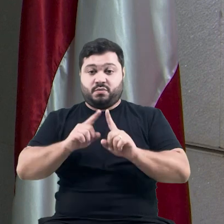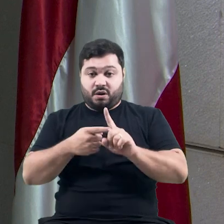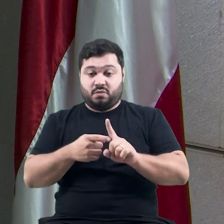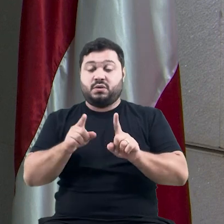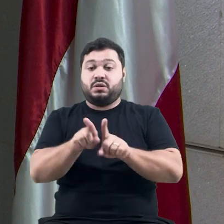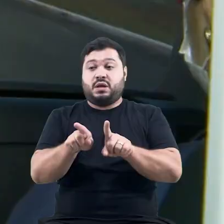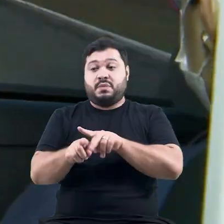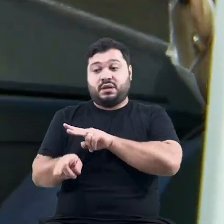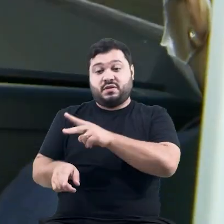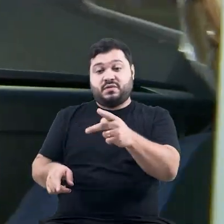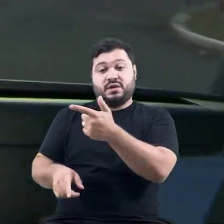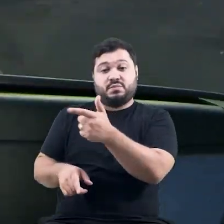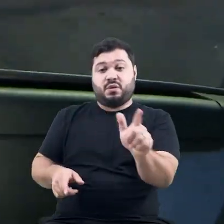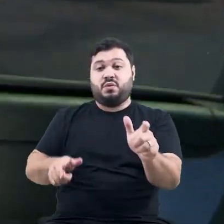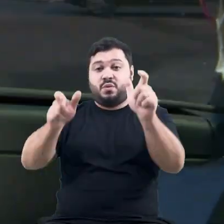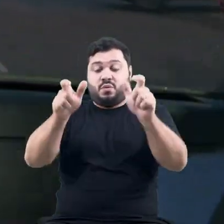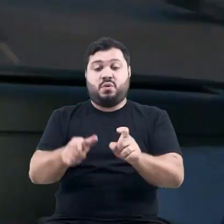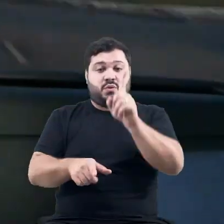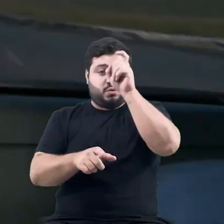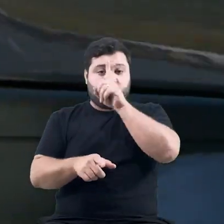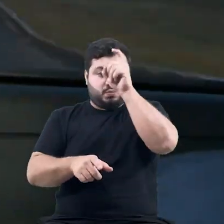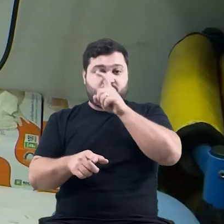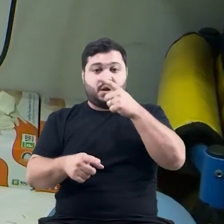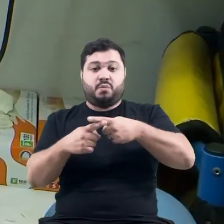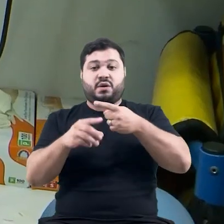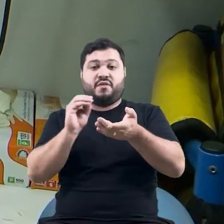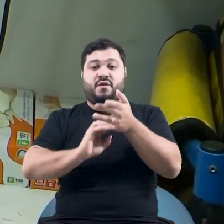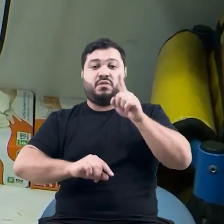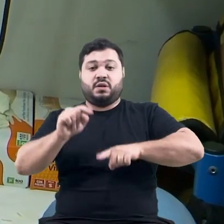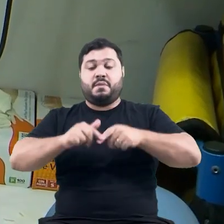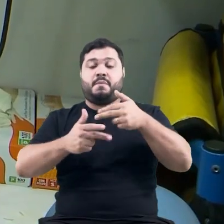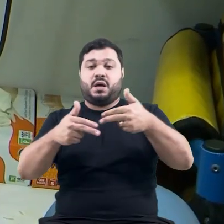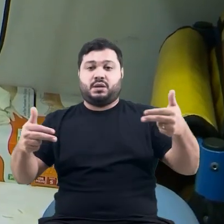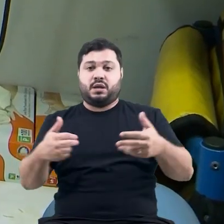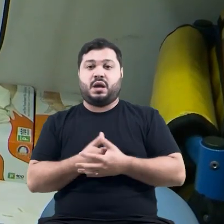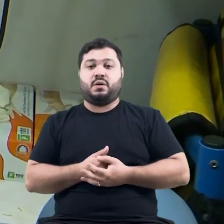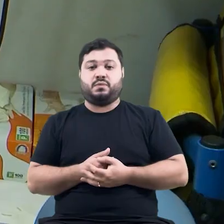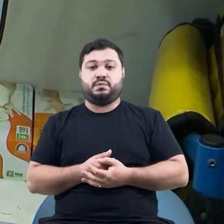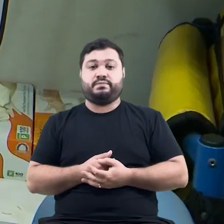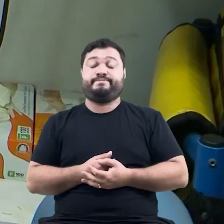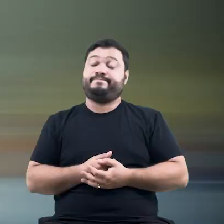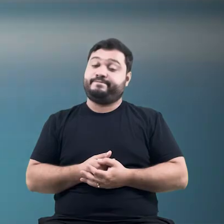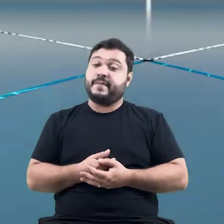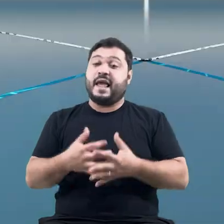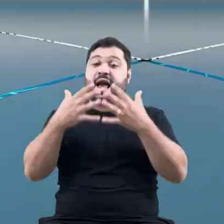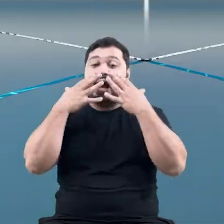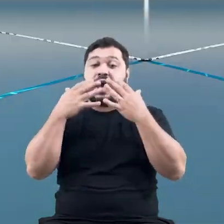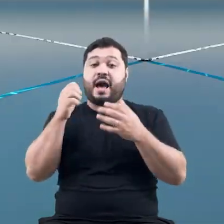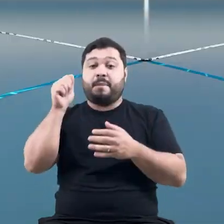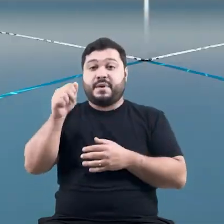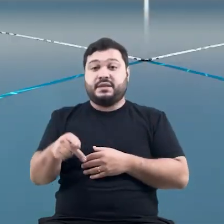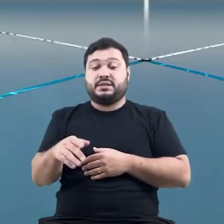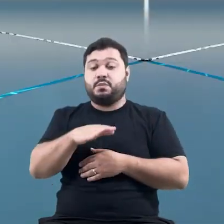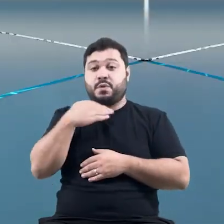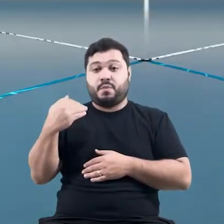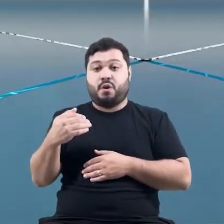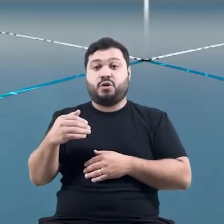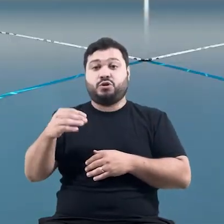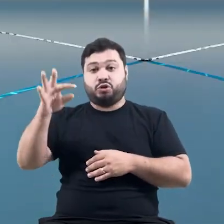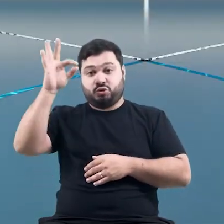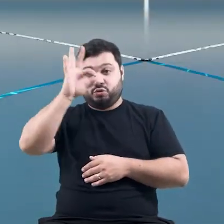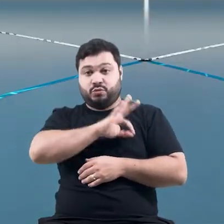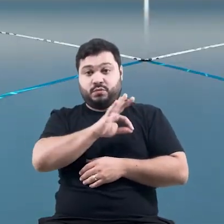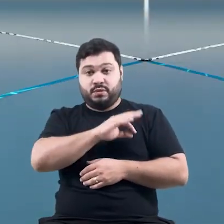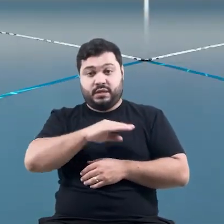normal, além de transferência para outra unidade hospitalar por falta de material para o procedimento cirúrgico. A pensão por morte militar